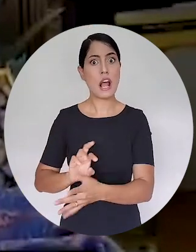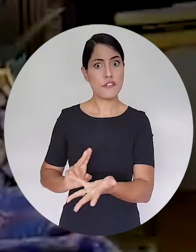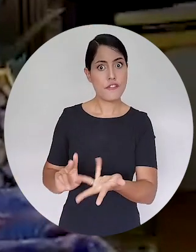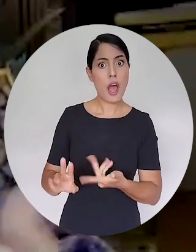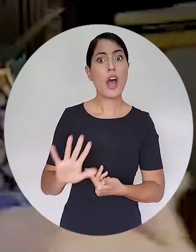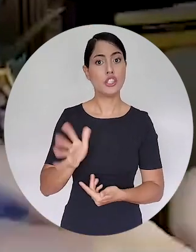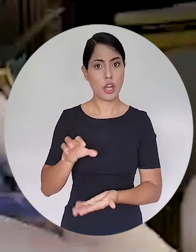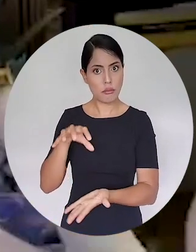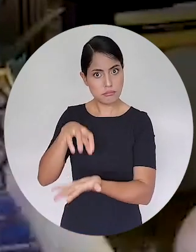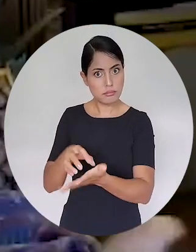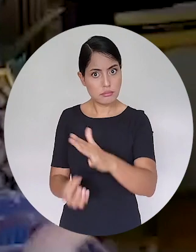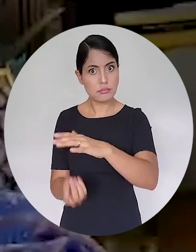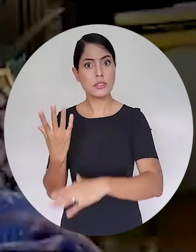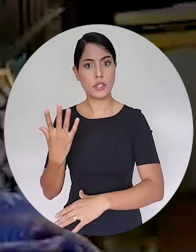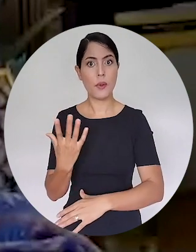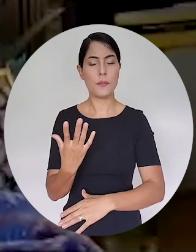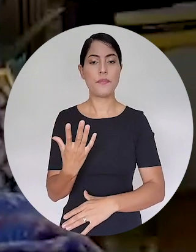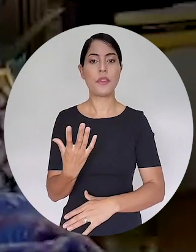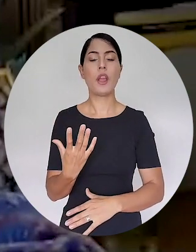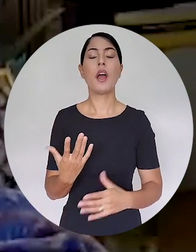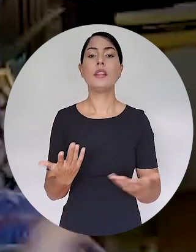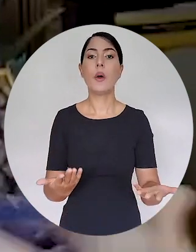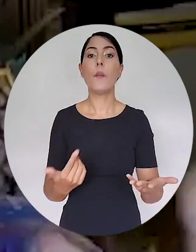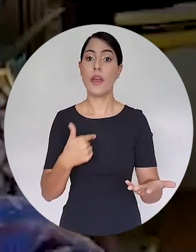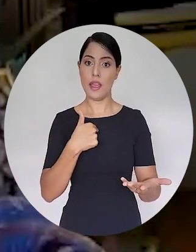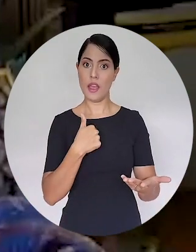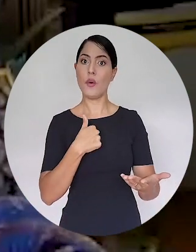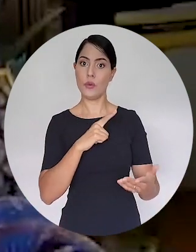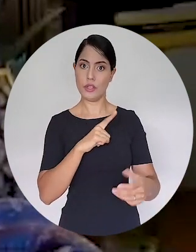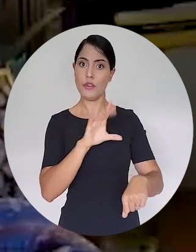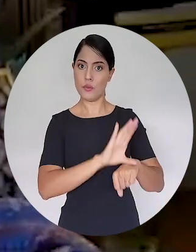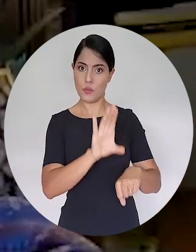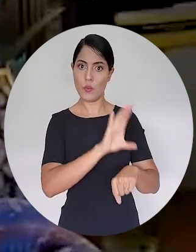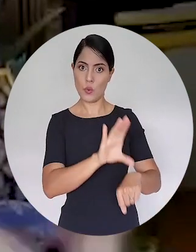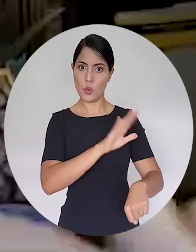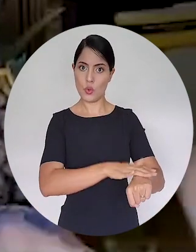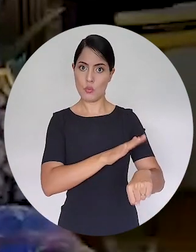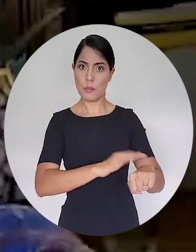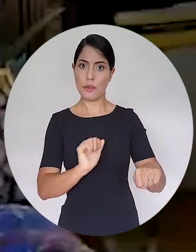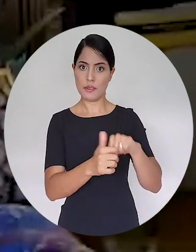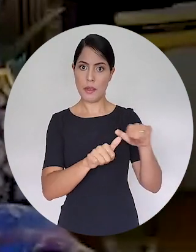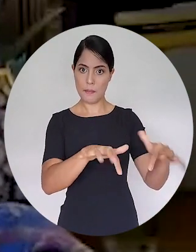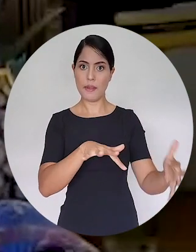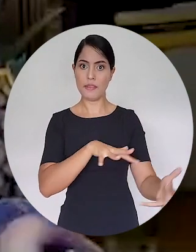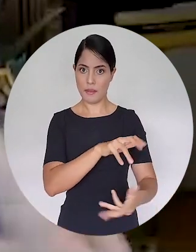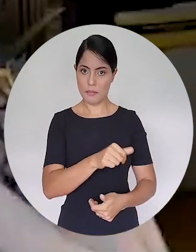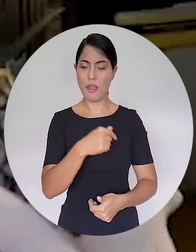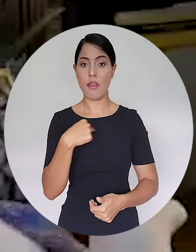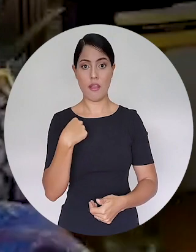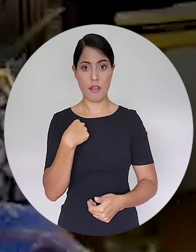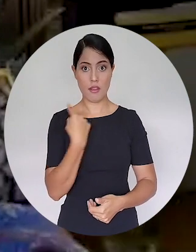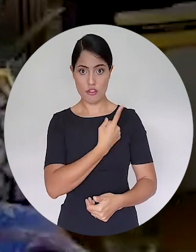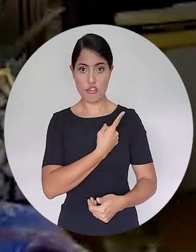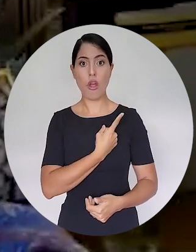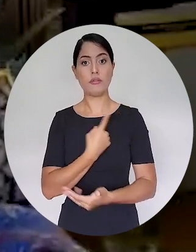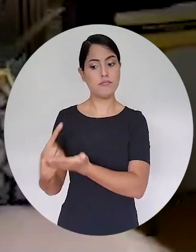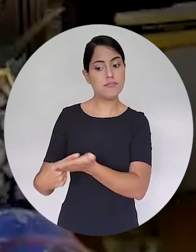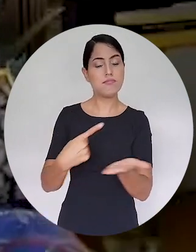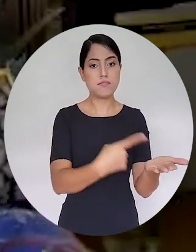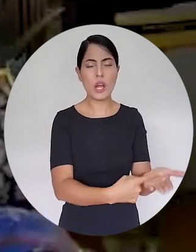mediação, a gente viu, eu mesmo promovi um curso de mediação na pandemia, a gente viu isso acontecer na parte